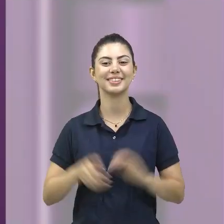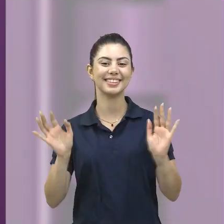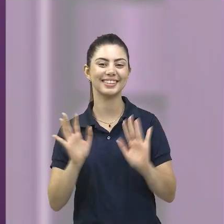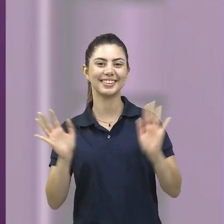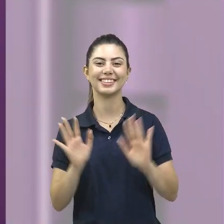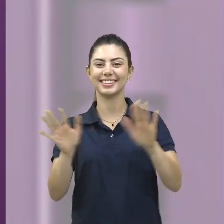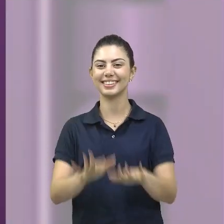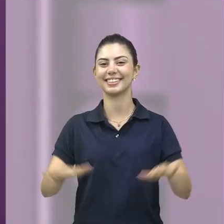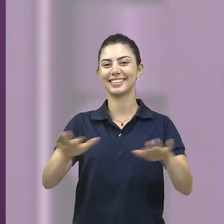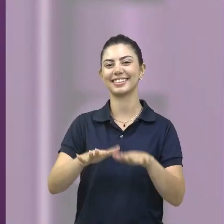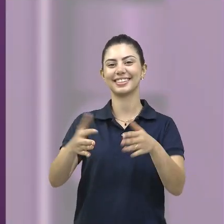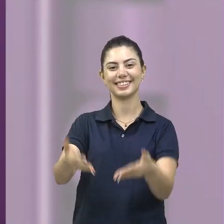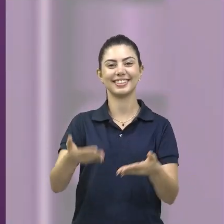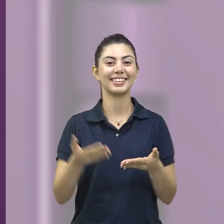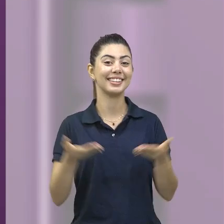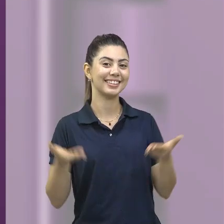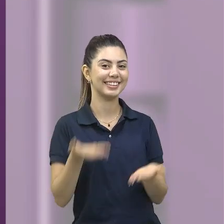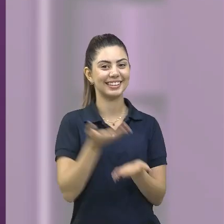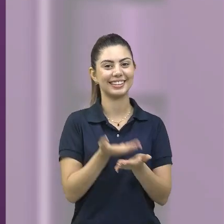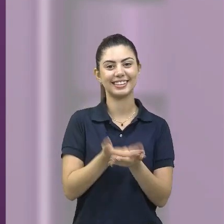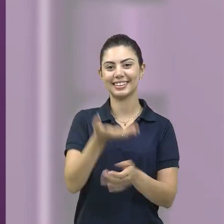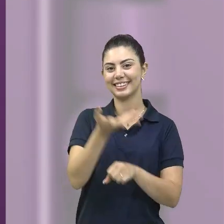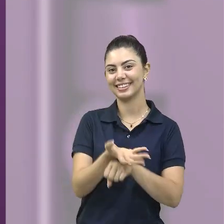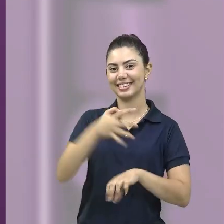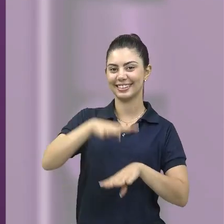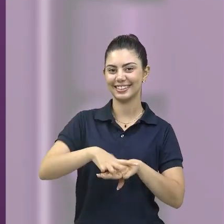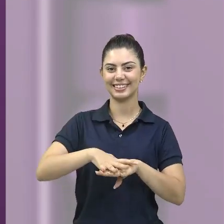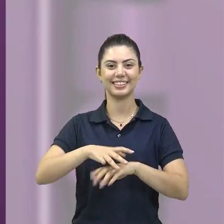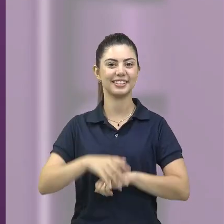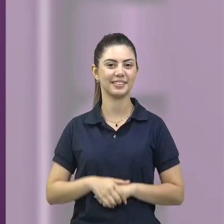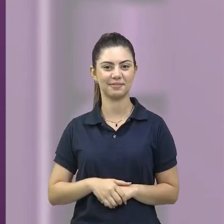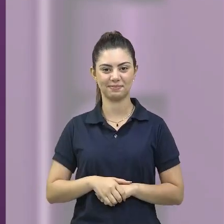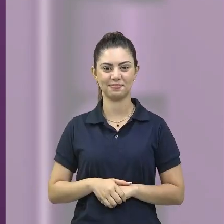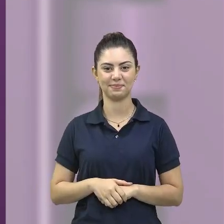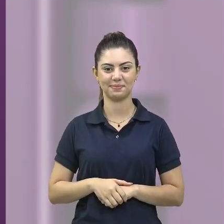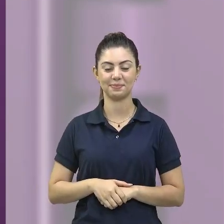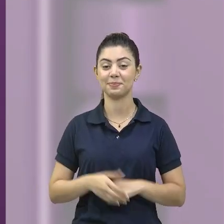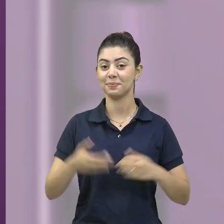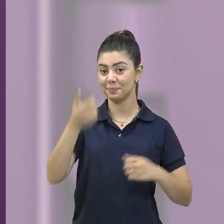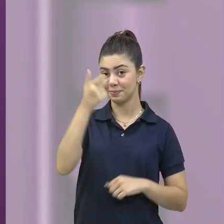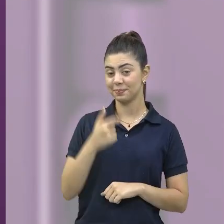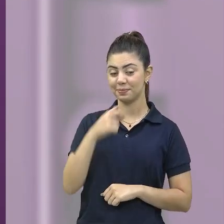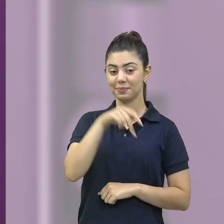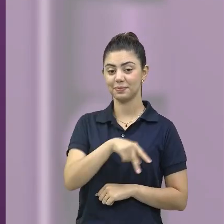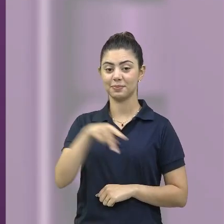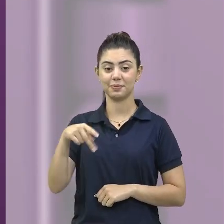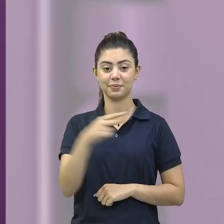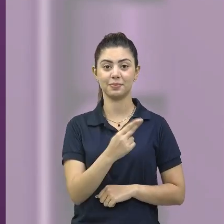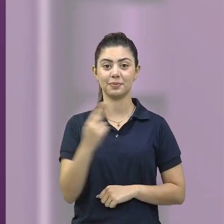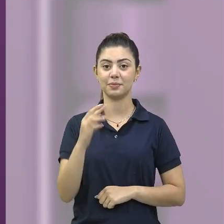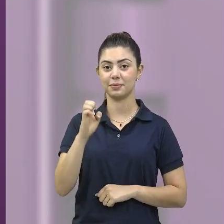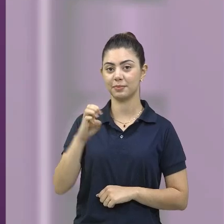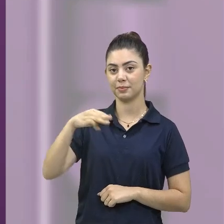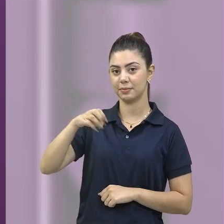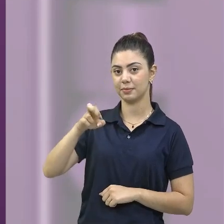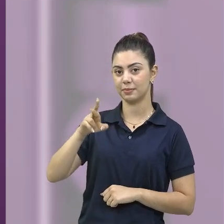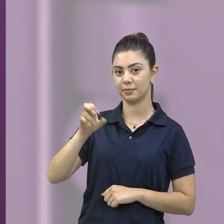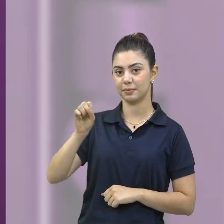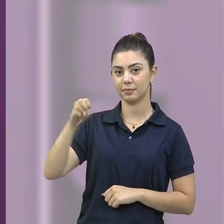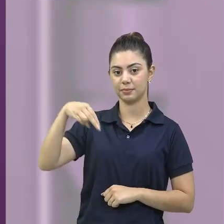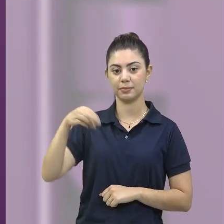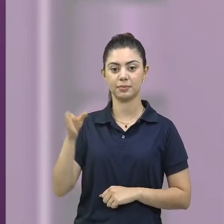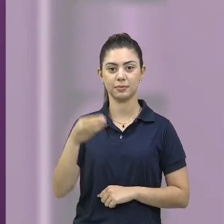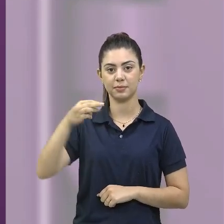Olá, sejam todos bem-vindos a mais uma aula do componente de matemática. Aqui quem vos fala é o professor Emerson